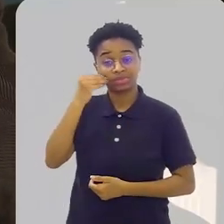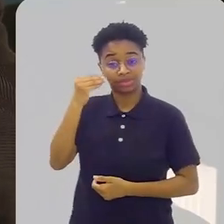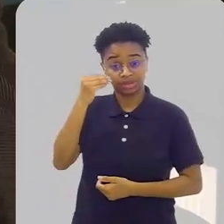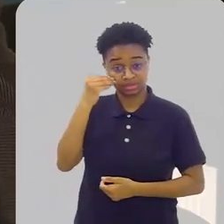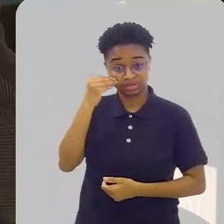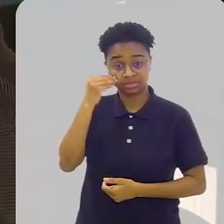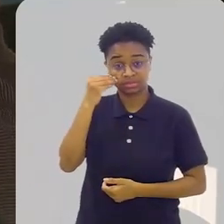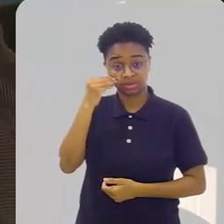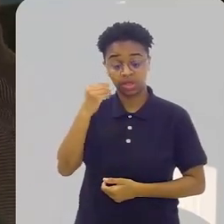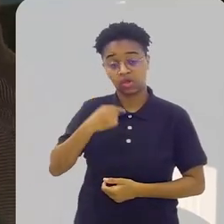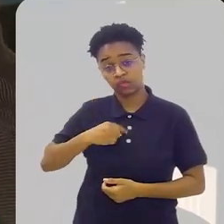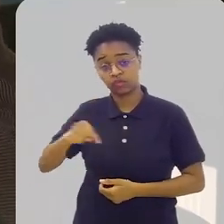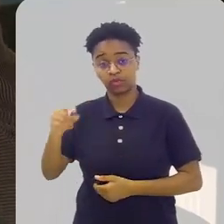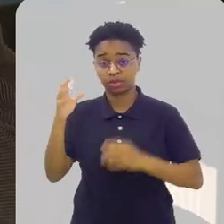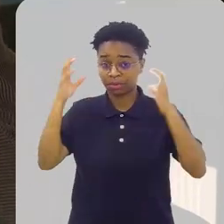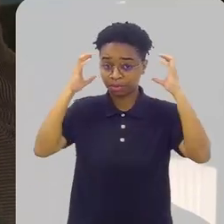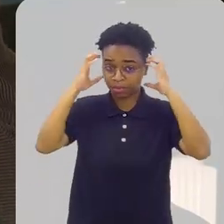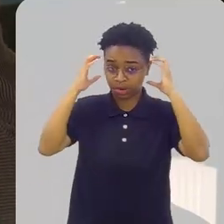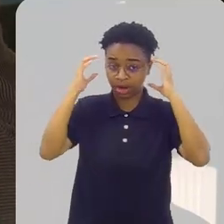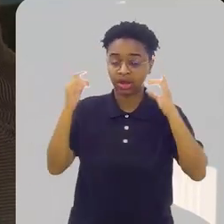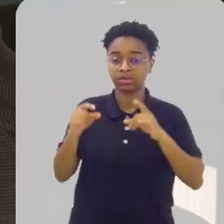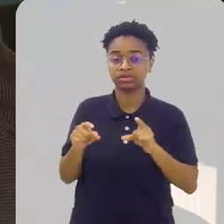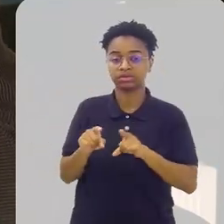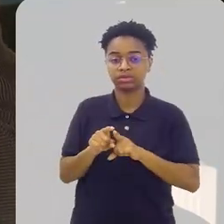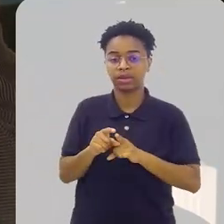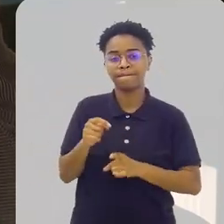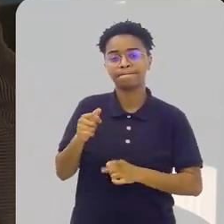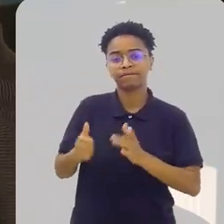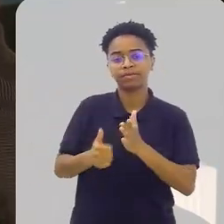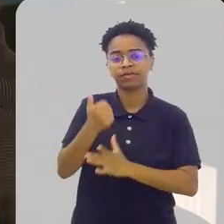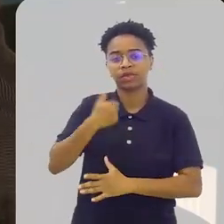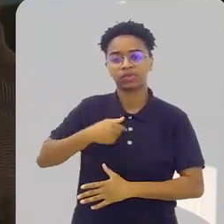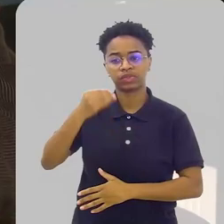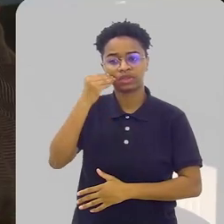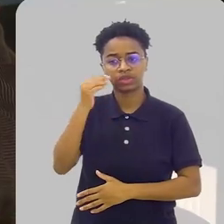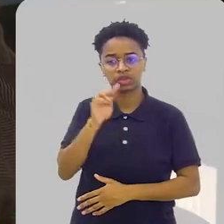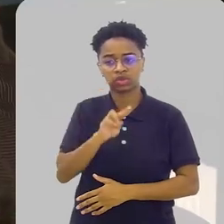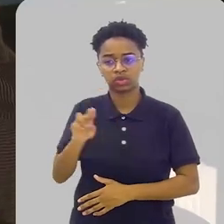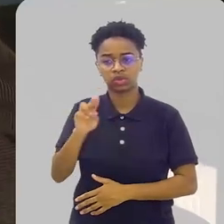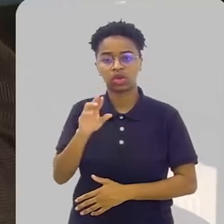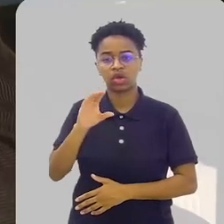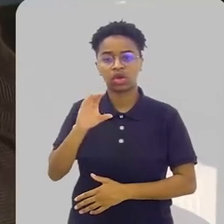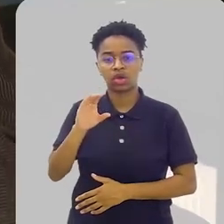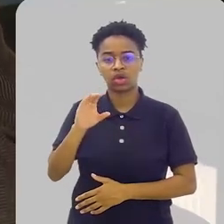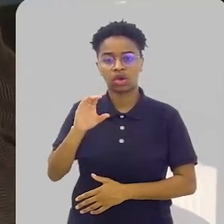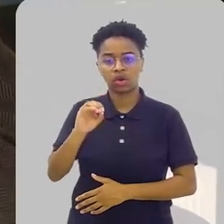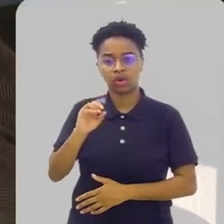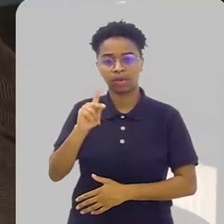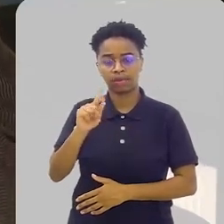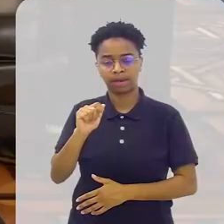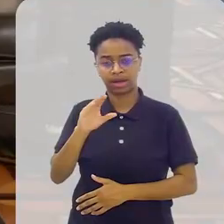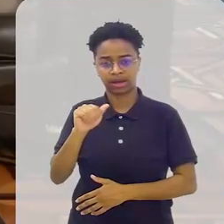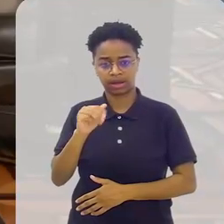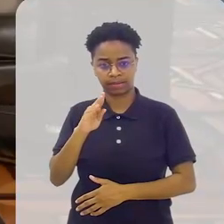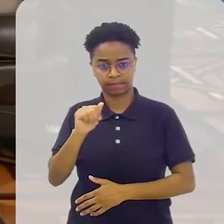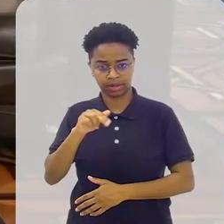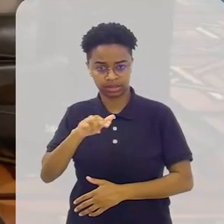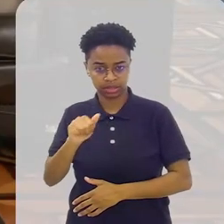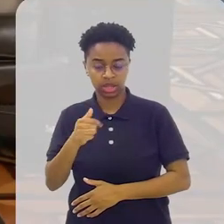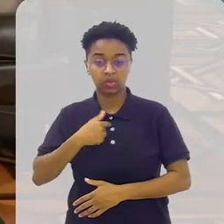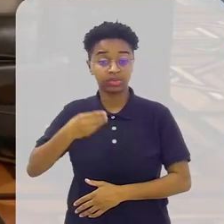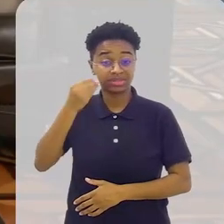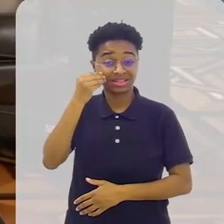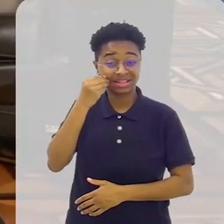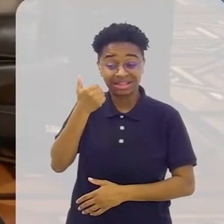e eu fui tentar ser locutor eu fui para rádio a rádio que a primeira rádio que eu tentei foi uma rádio chamada rádio Copacabana